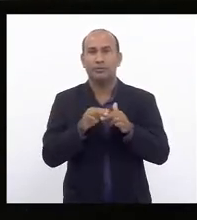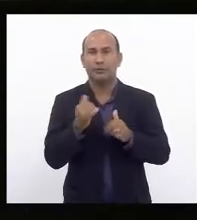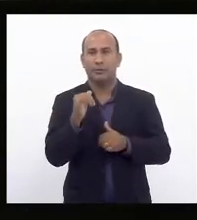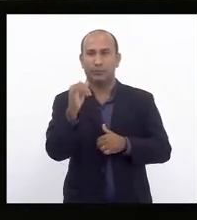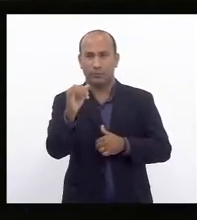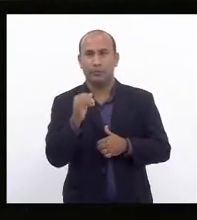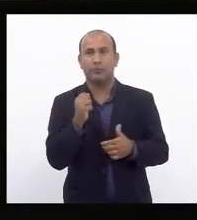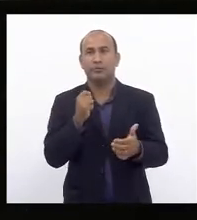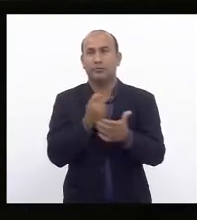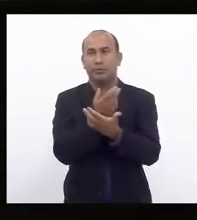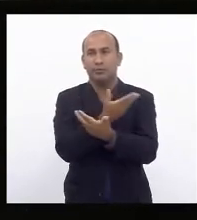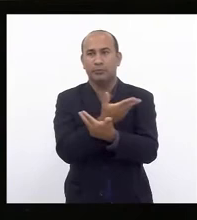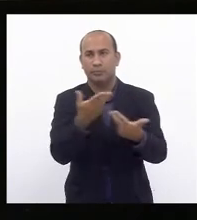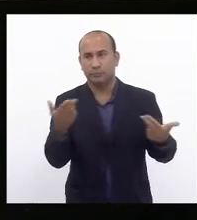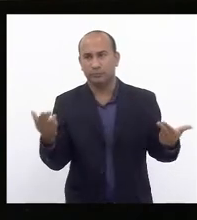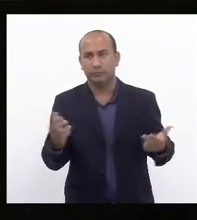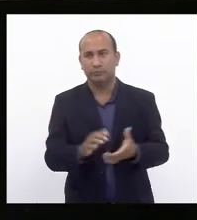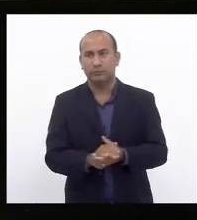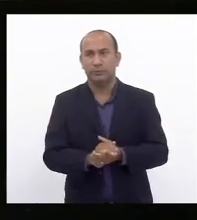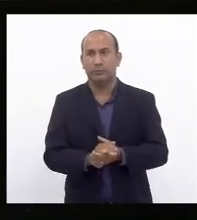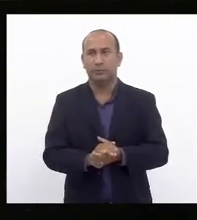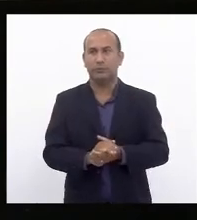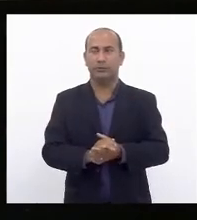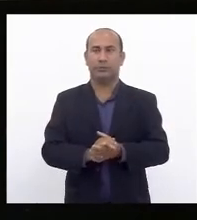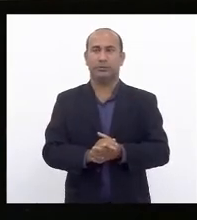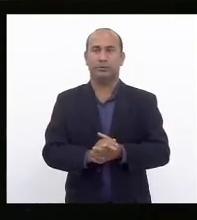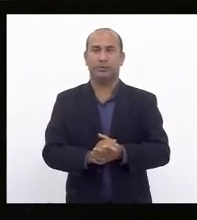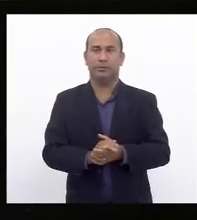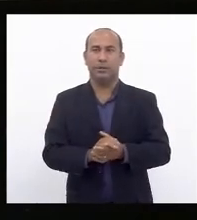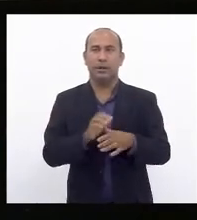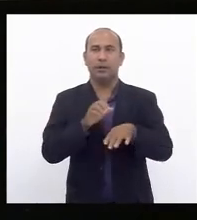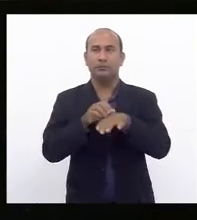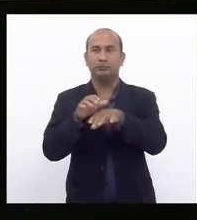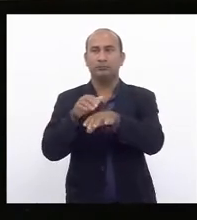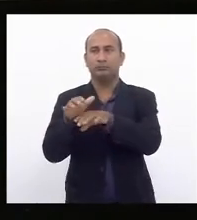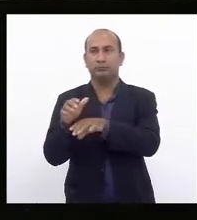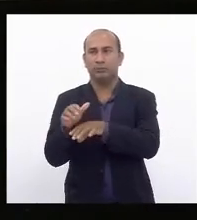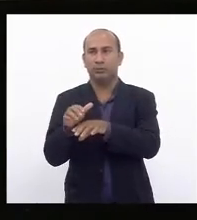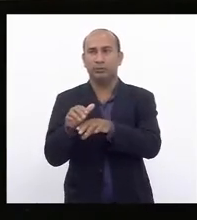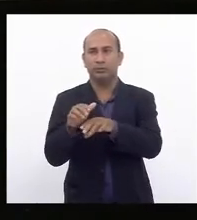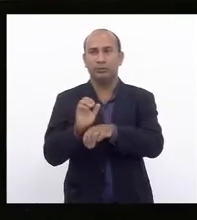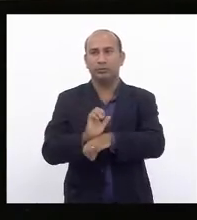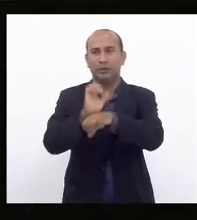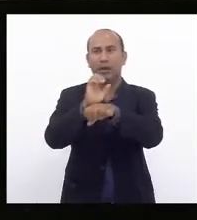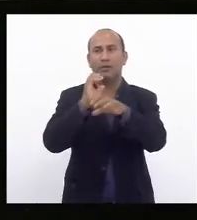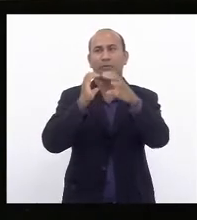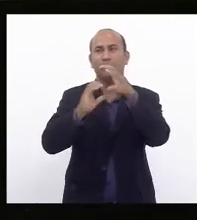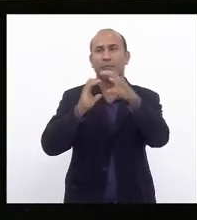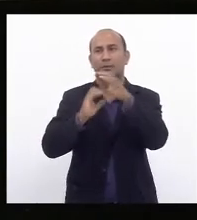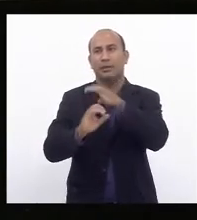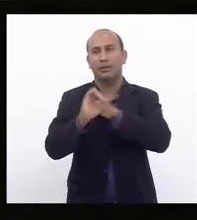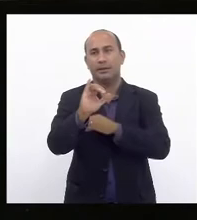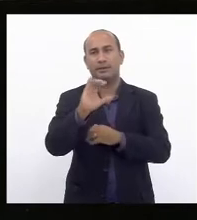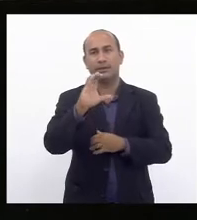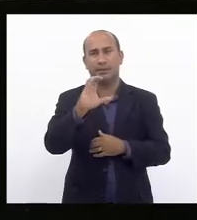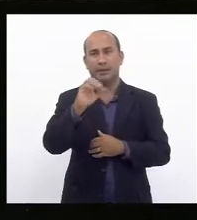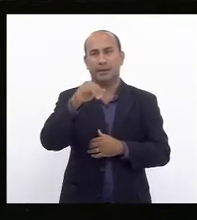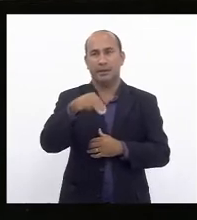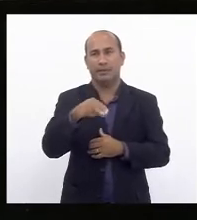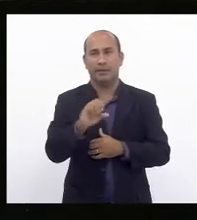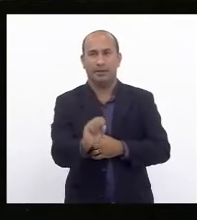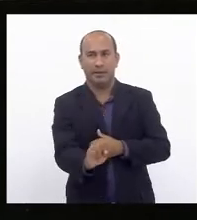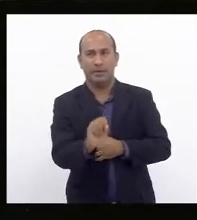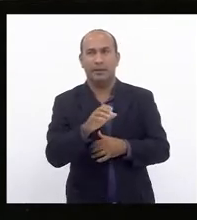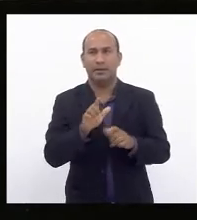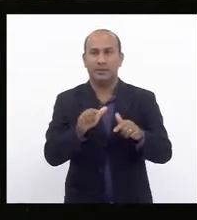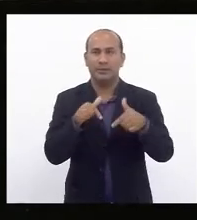circulação de mercadoria e prestação de serviços de transporte interestadual e intermunicipal de comunicação e ICMS nas operações